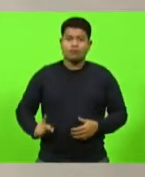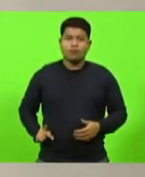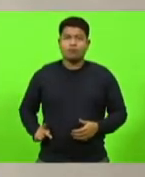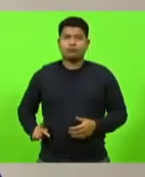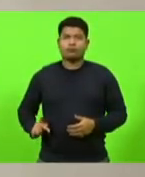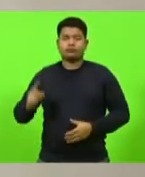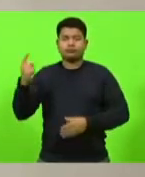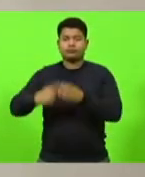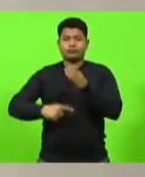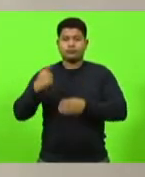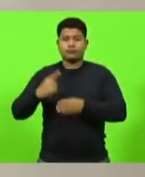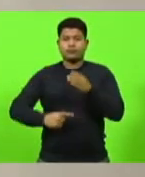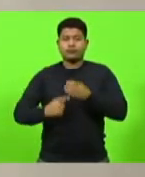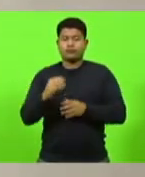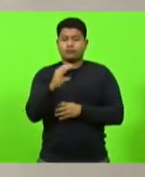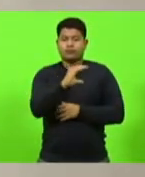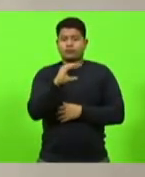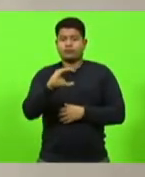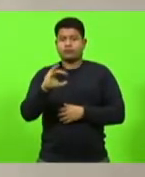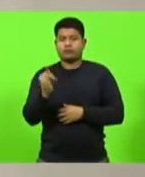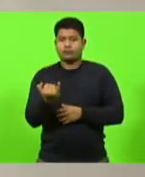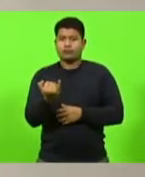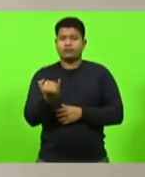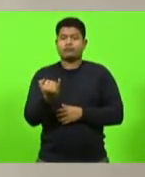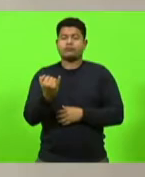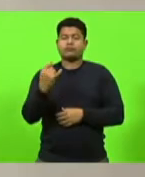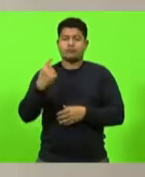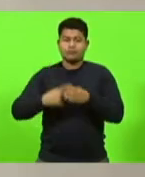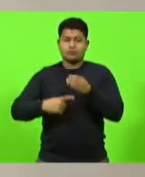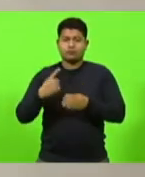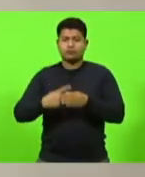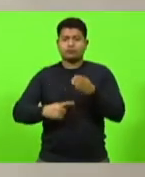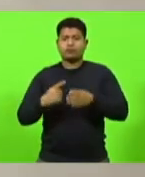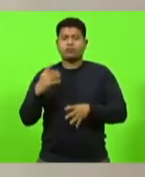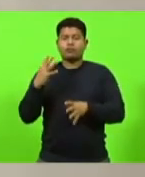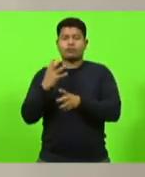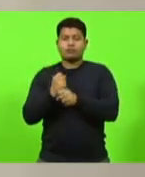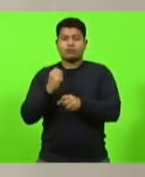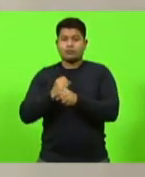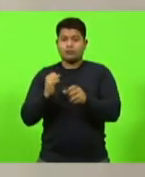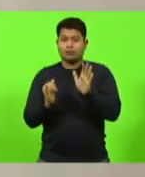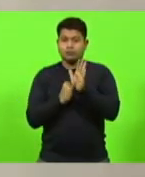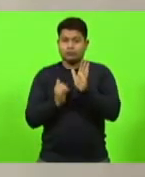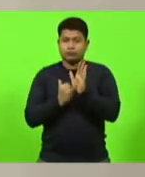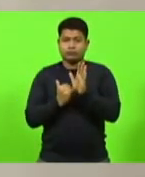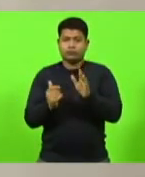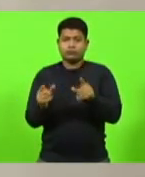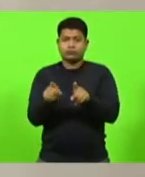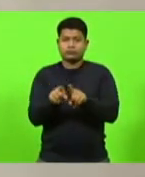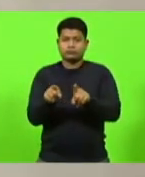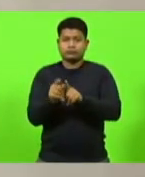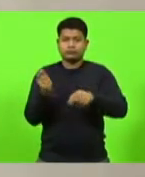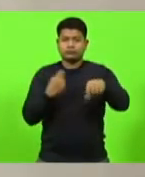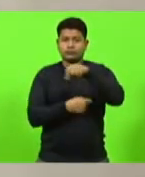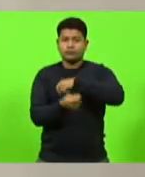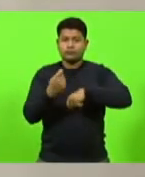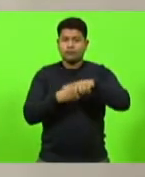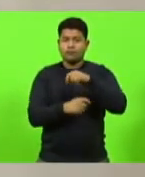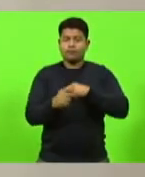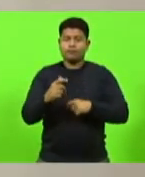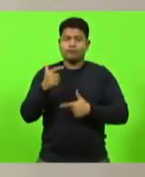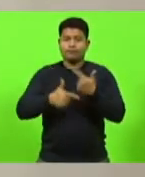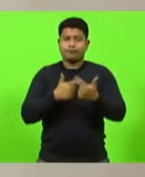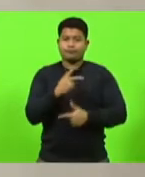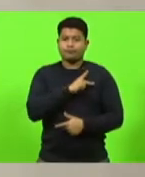das comissões de Constituição e Justiça, Comissão de Finanças e Tributação, Comissão de Administração e Serviço Público,